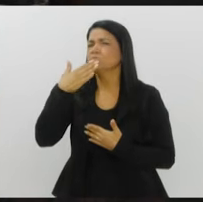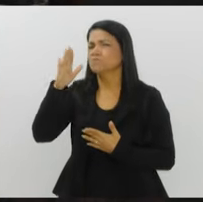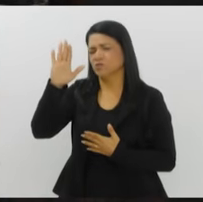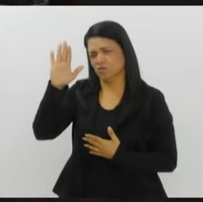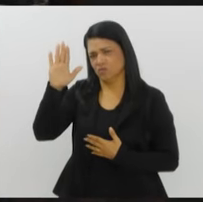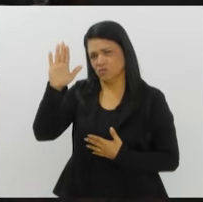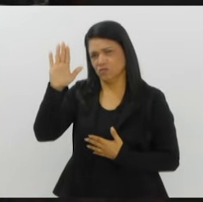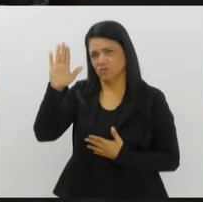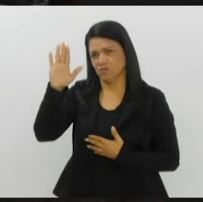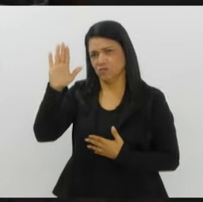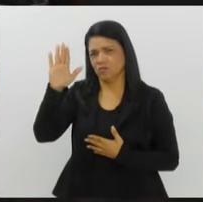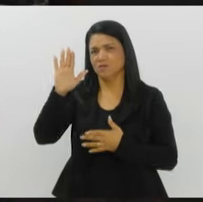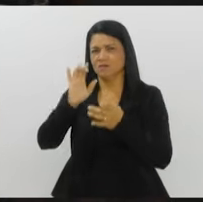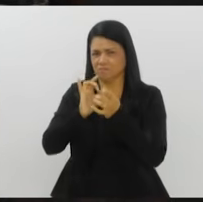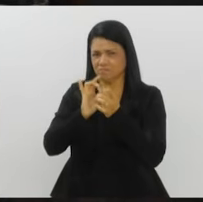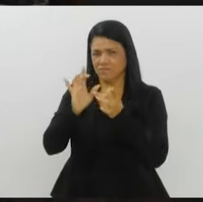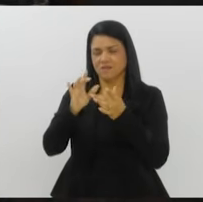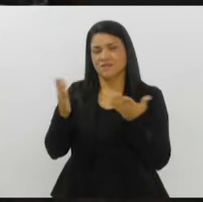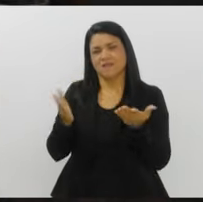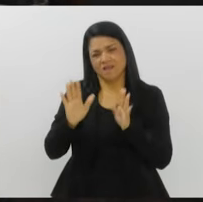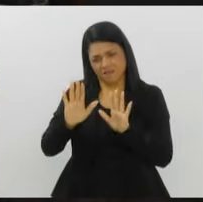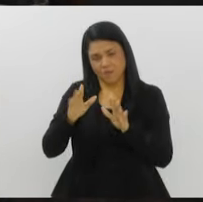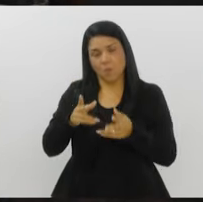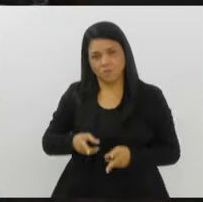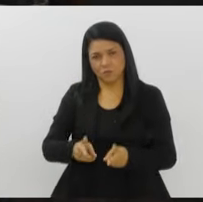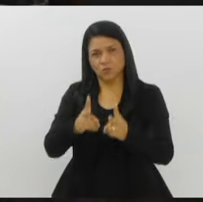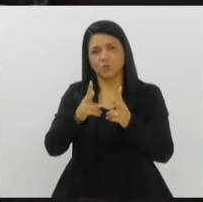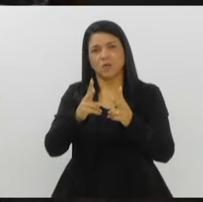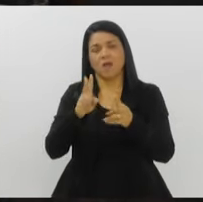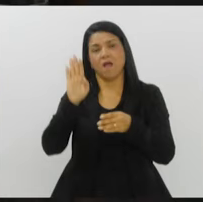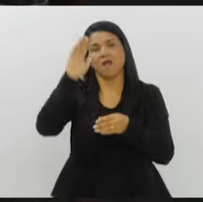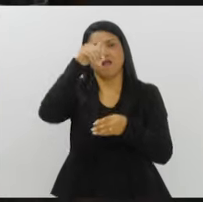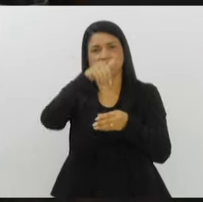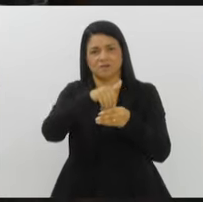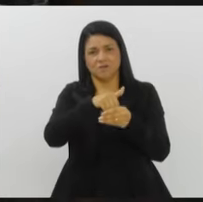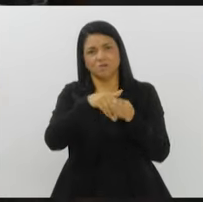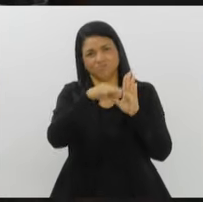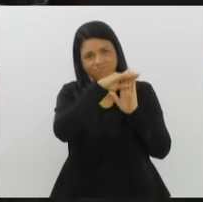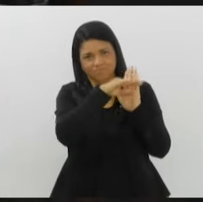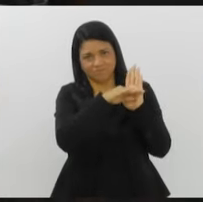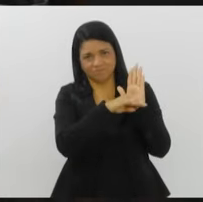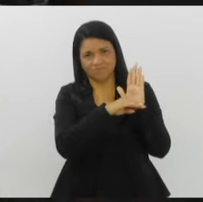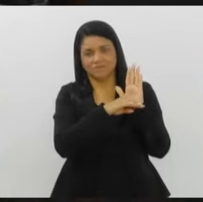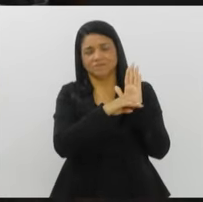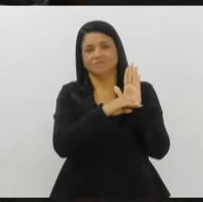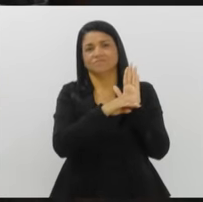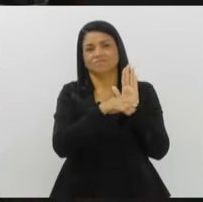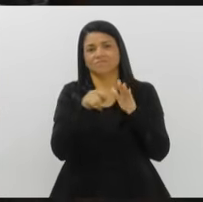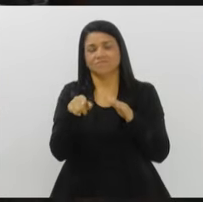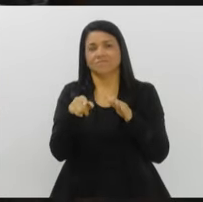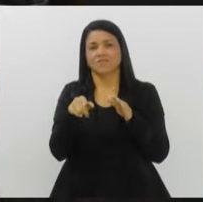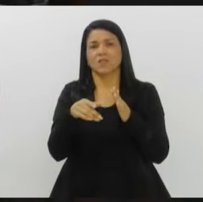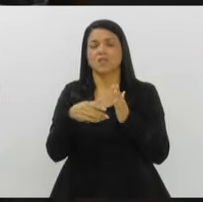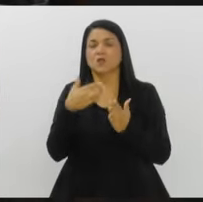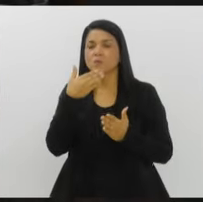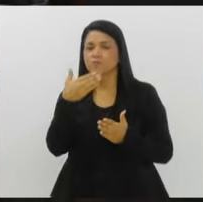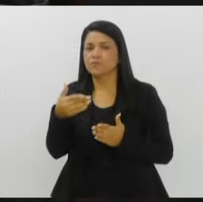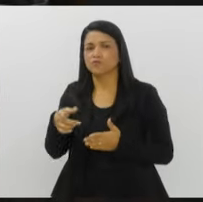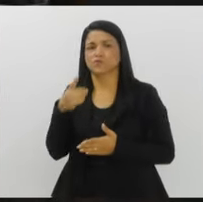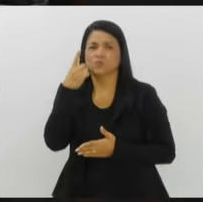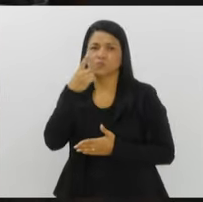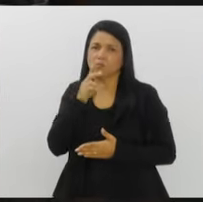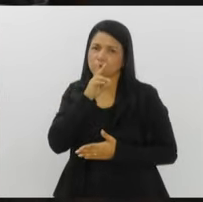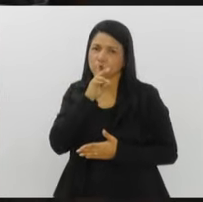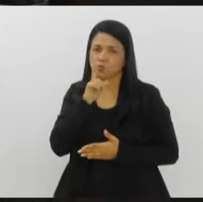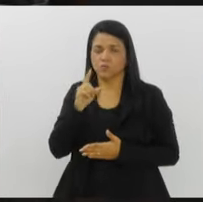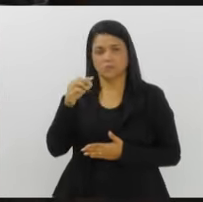eu só vou conceder depois que eu preciso proceder à eleição. Seria a primeira coisa, o deputado pediu 1 minuto de silêncio, eu